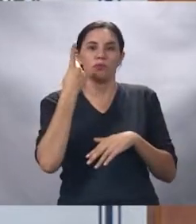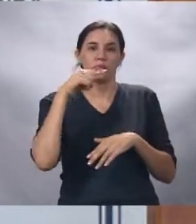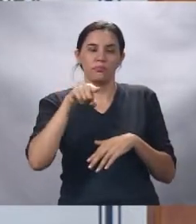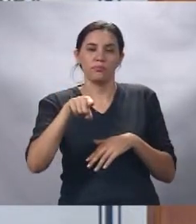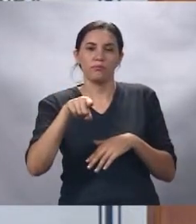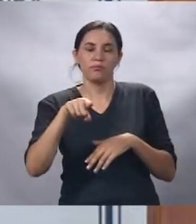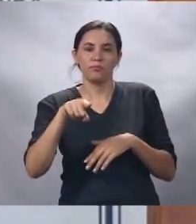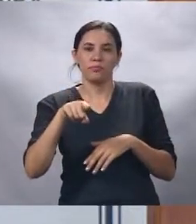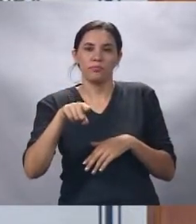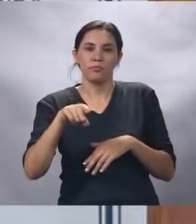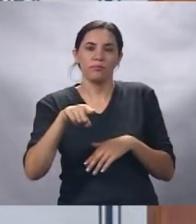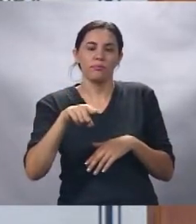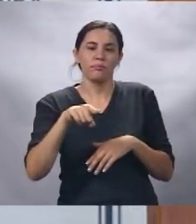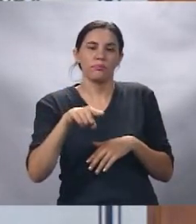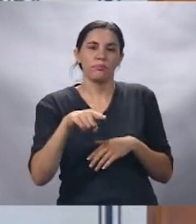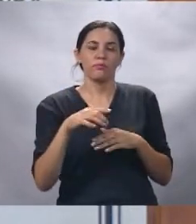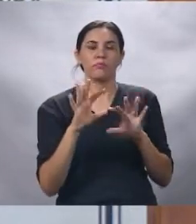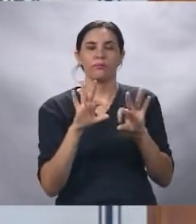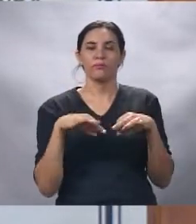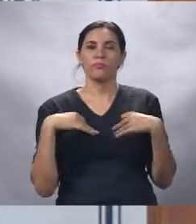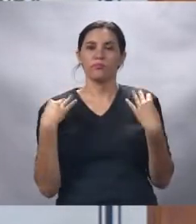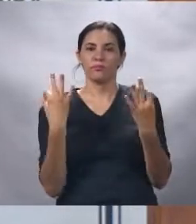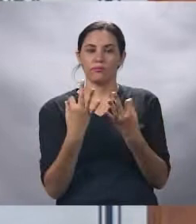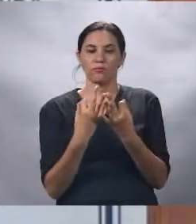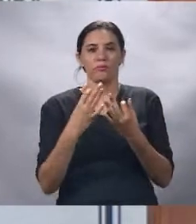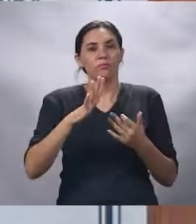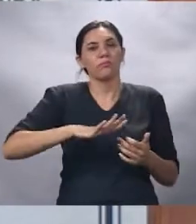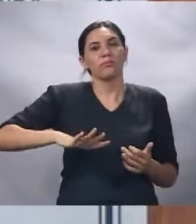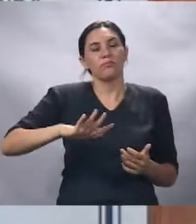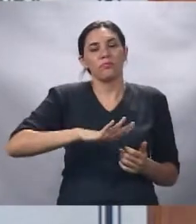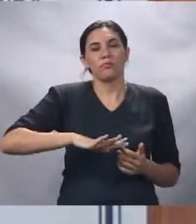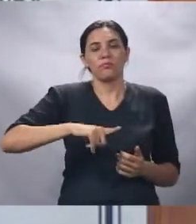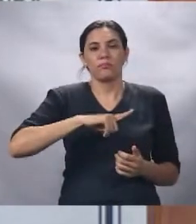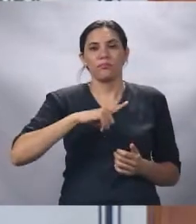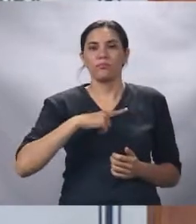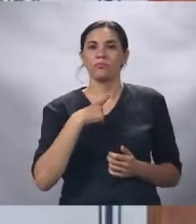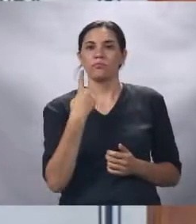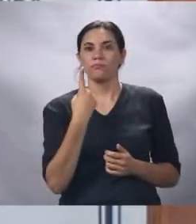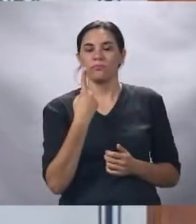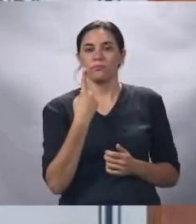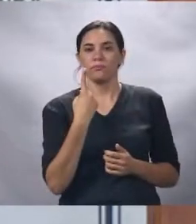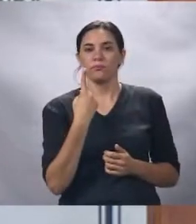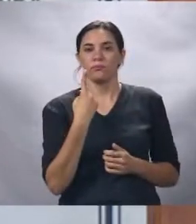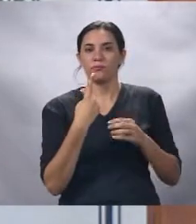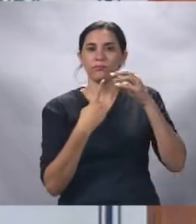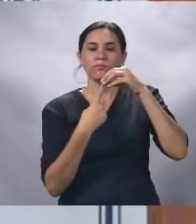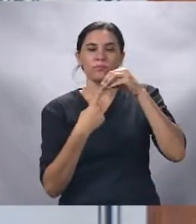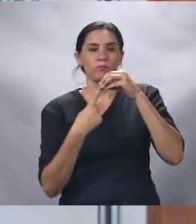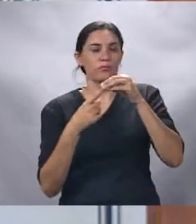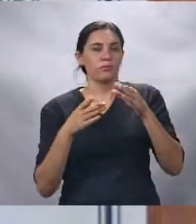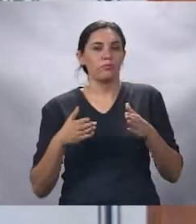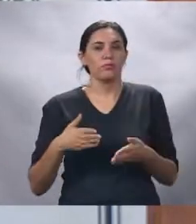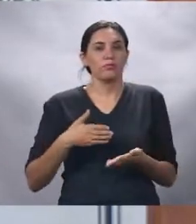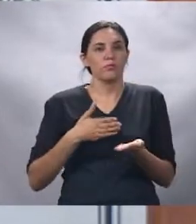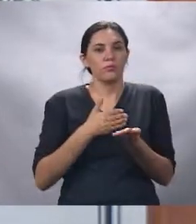né? Mais de 1.000 famílias naquela região, que tem uma única saída. Inclusive, quando tem algum evento